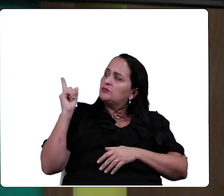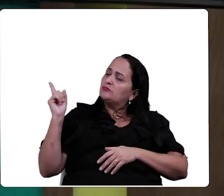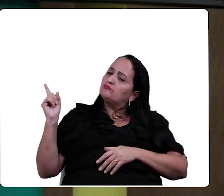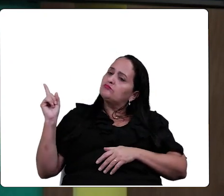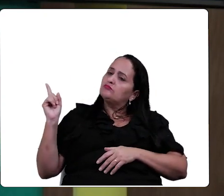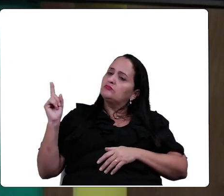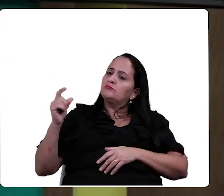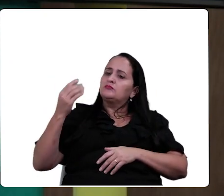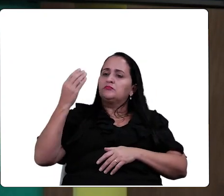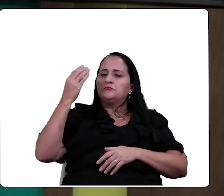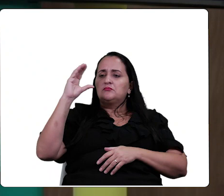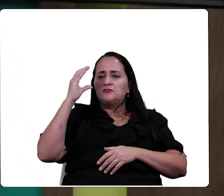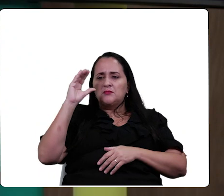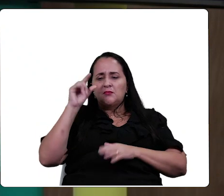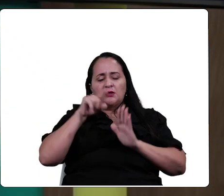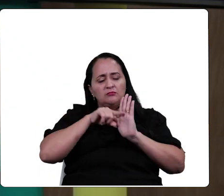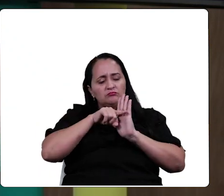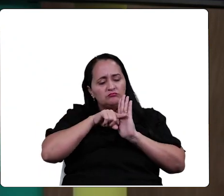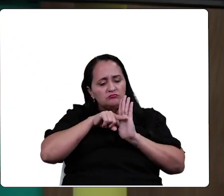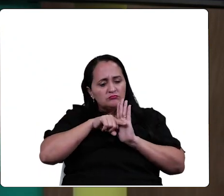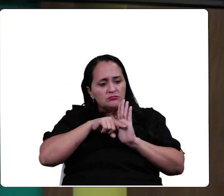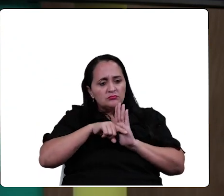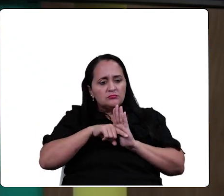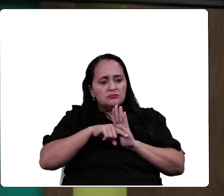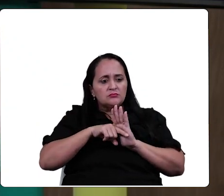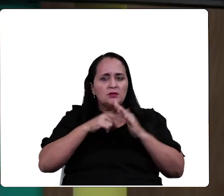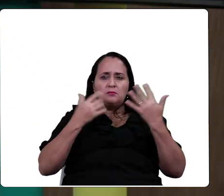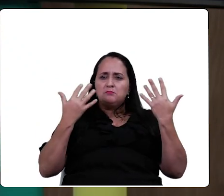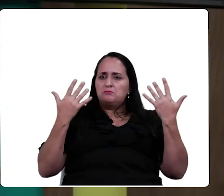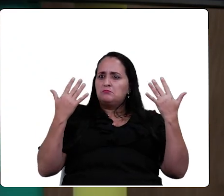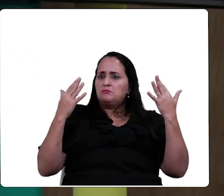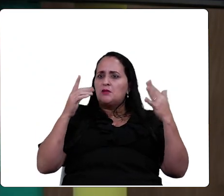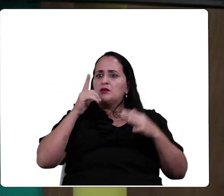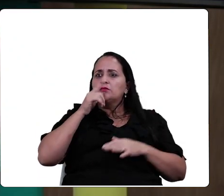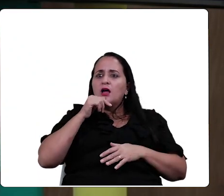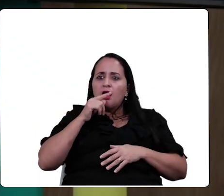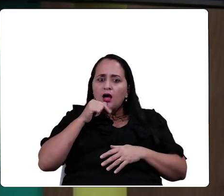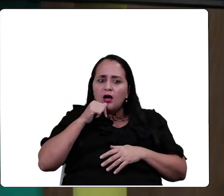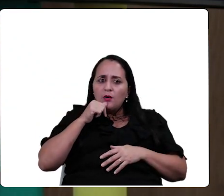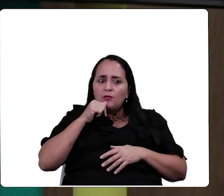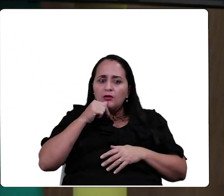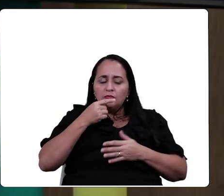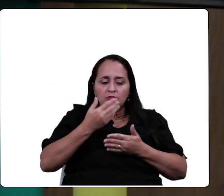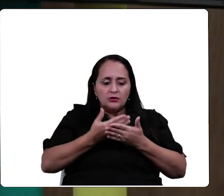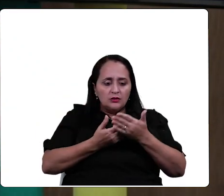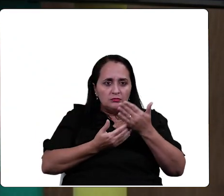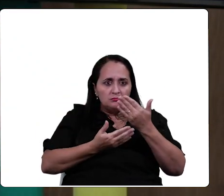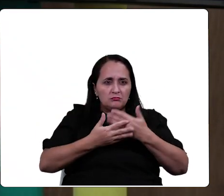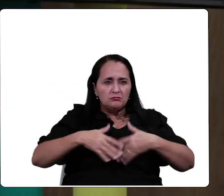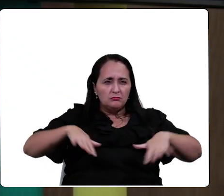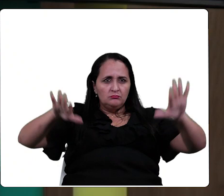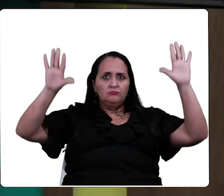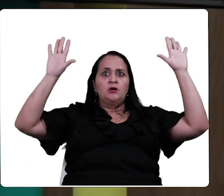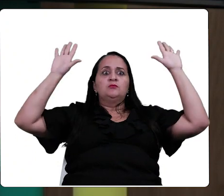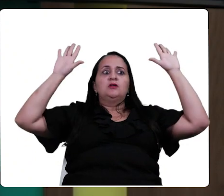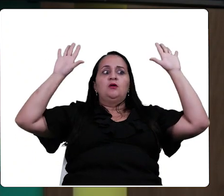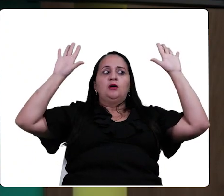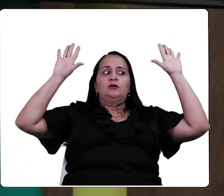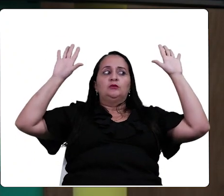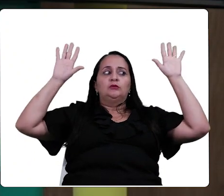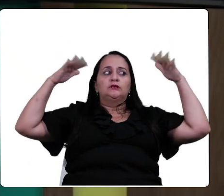cunho científico mais sério, mãos à água. Não tem mãos ao alto, não